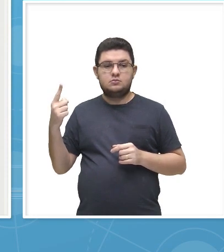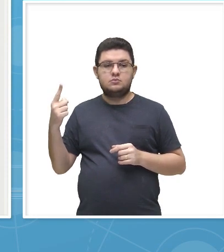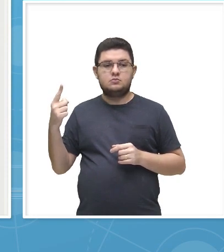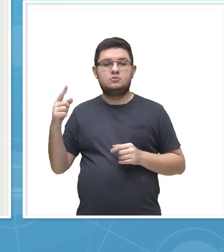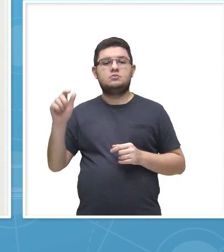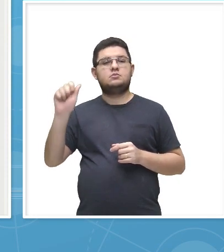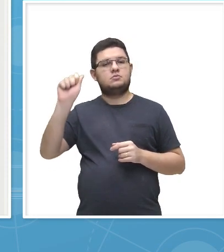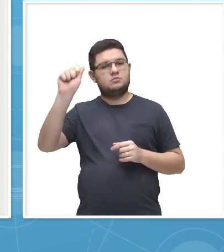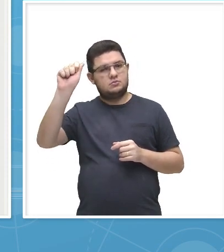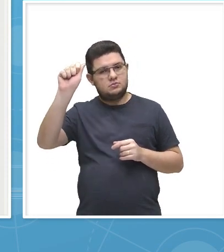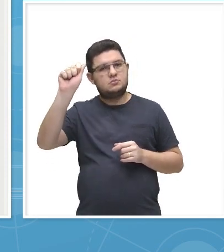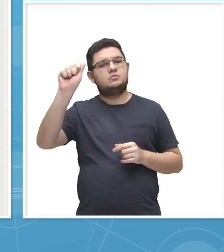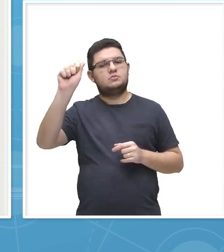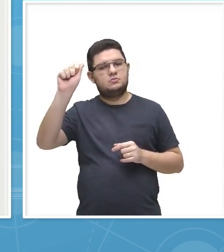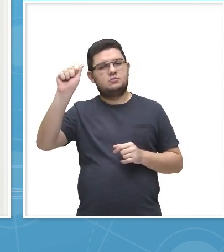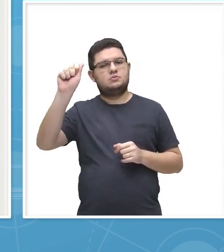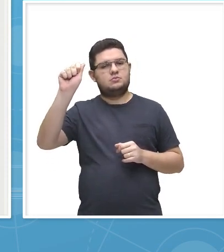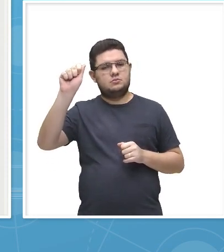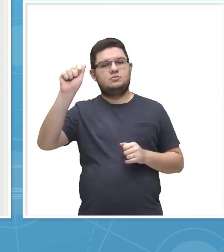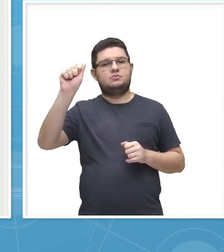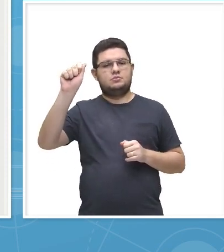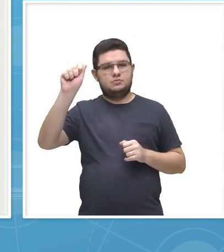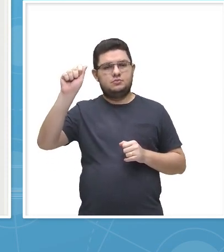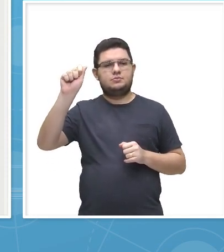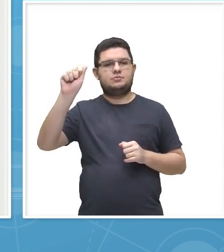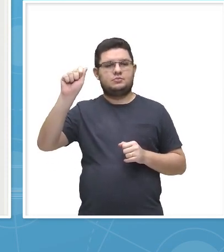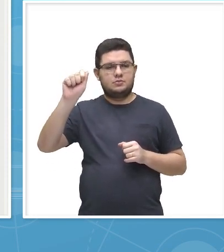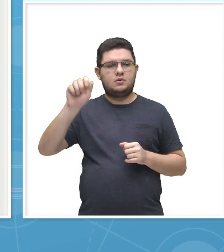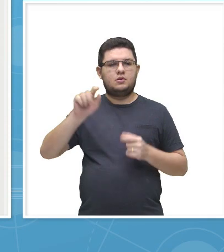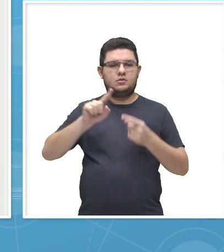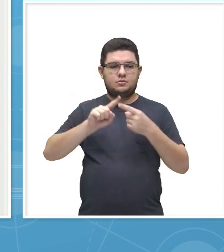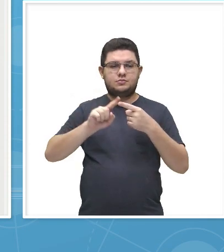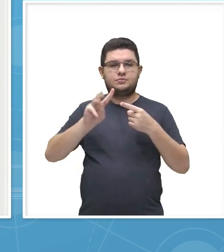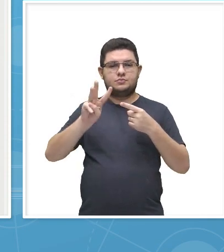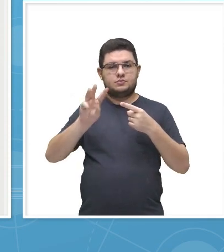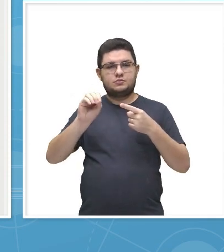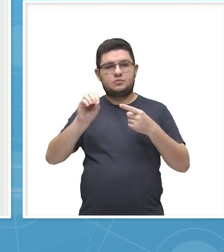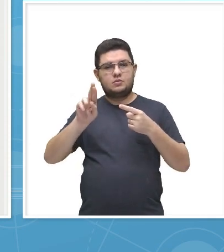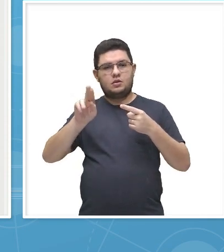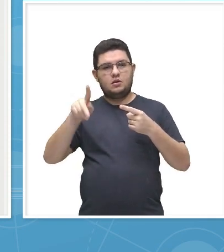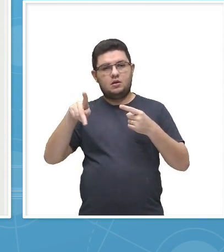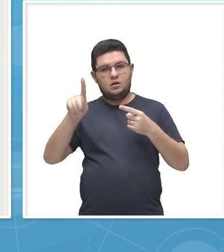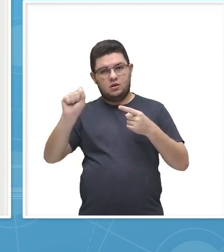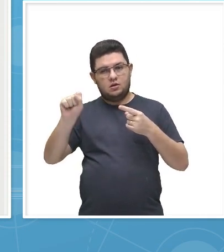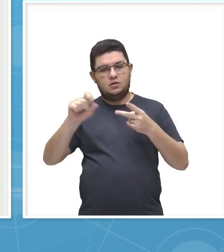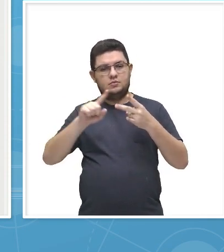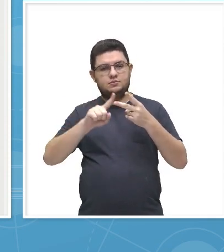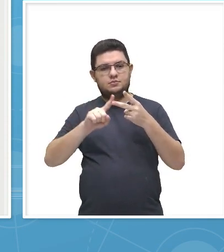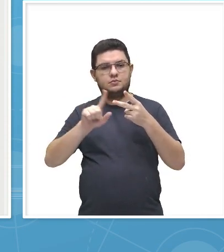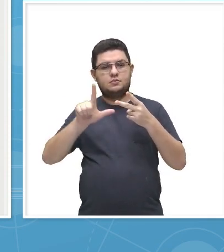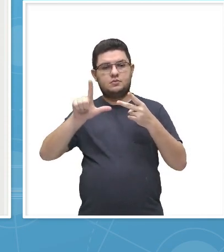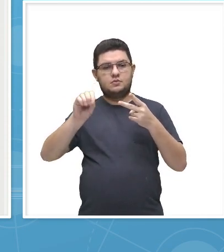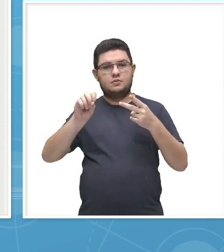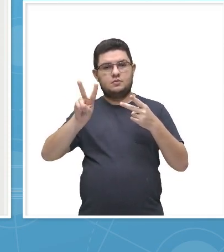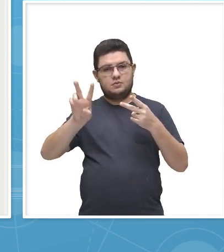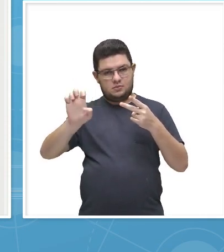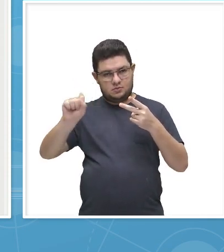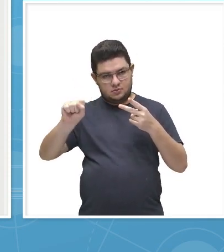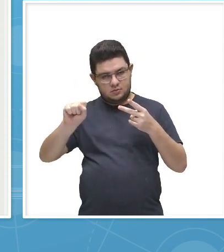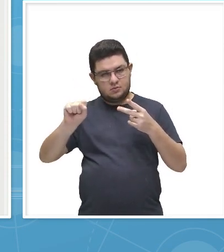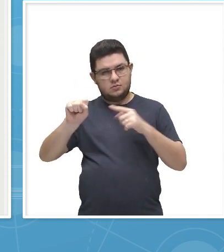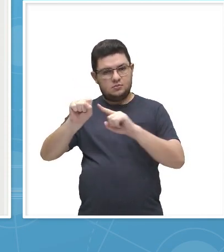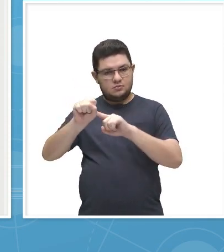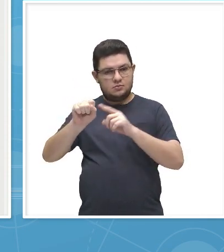A Laura é vai work Regra geral loves Regra geral